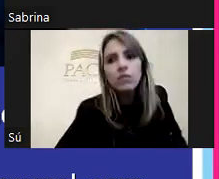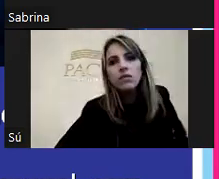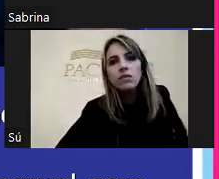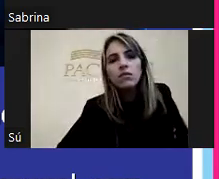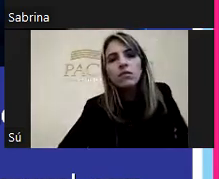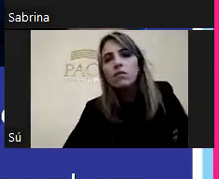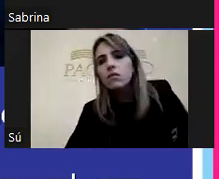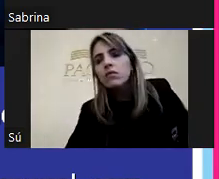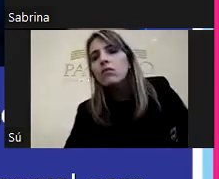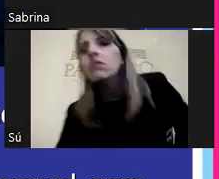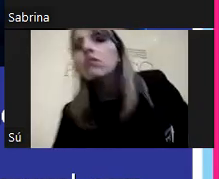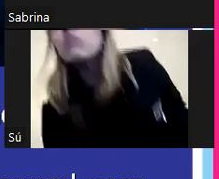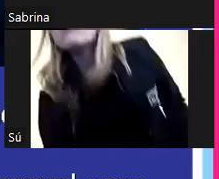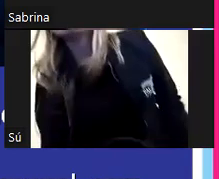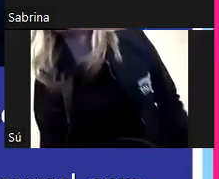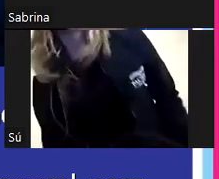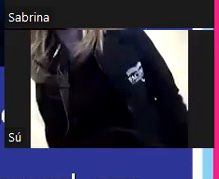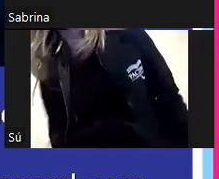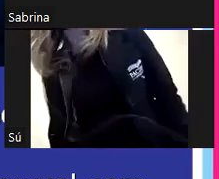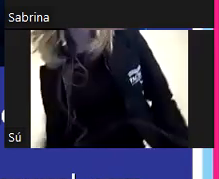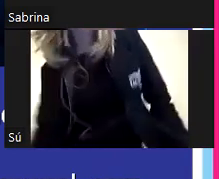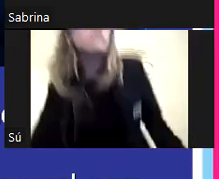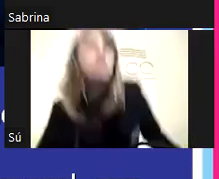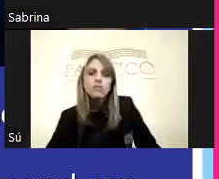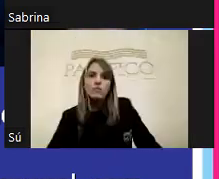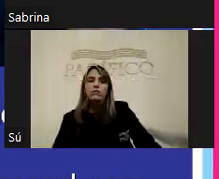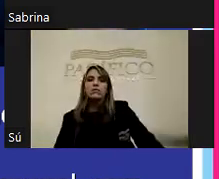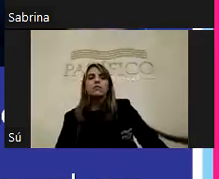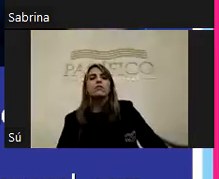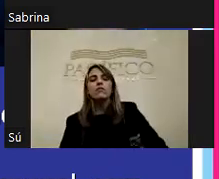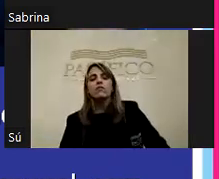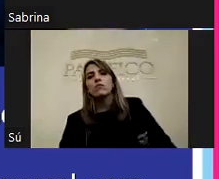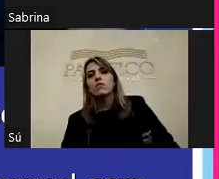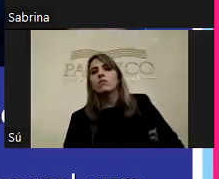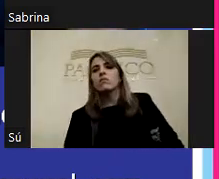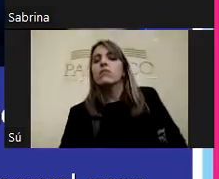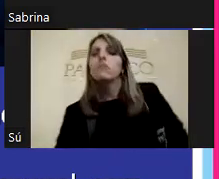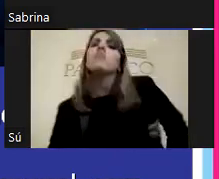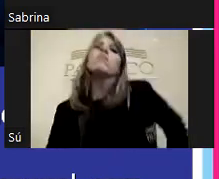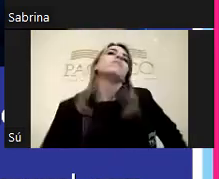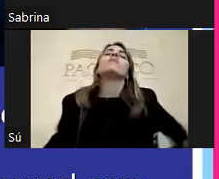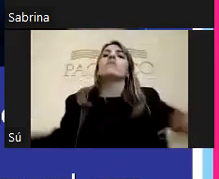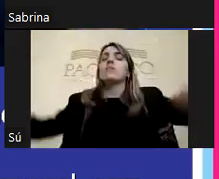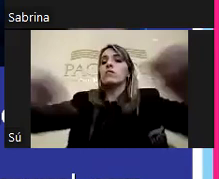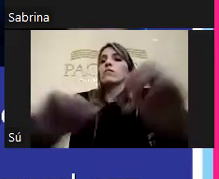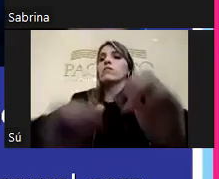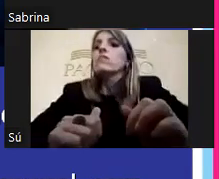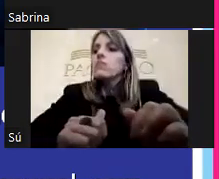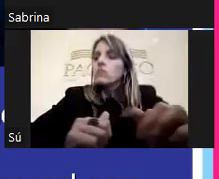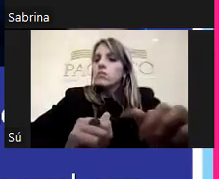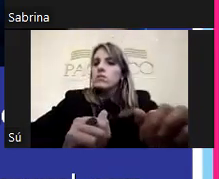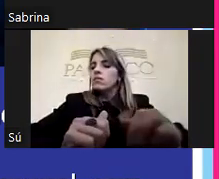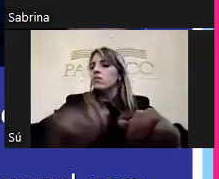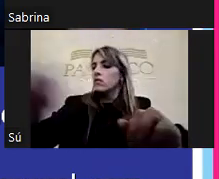Vive um conflito não resolvido, que é catequizado somente quando o parceiro for de um certo grau de parentesco.